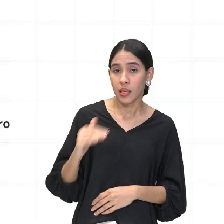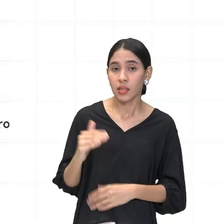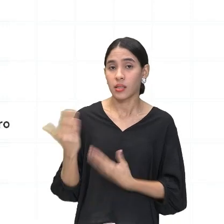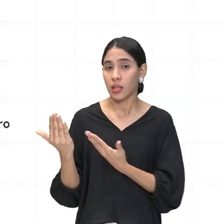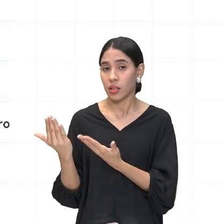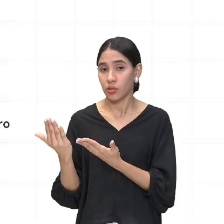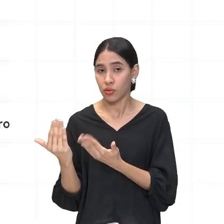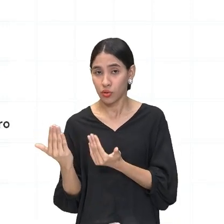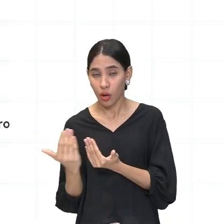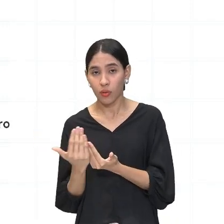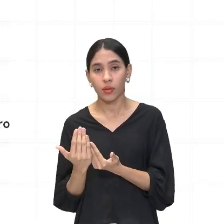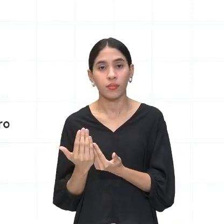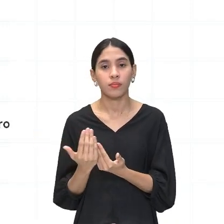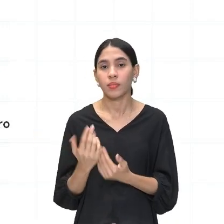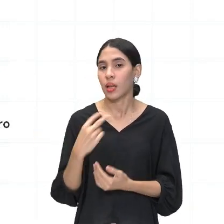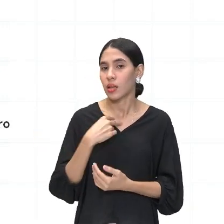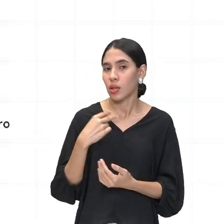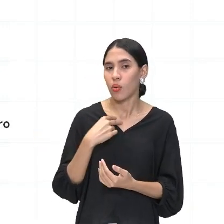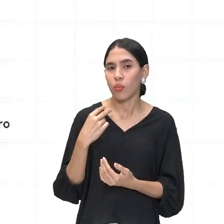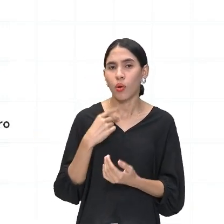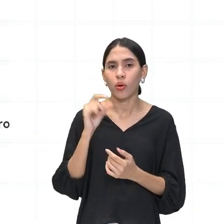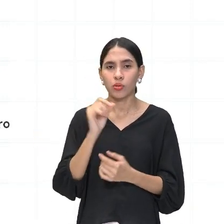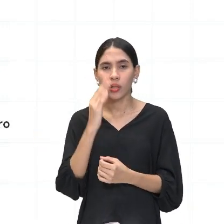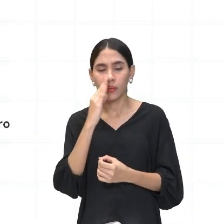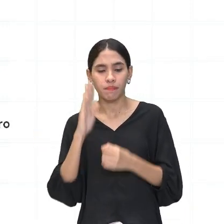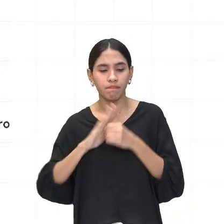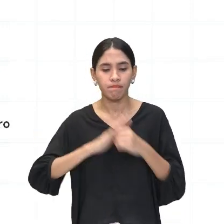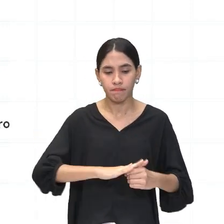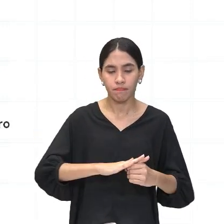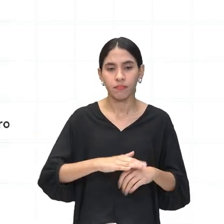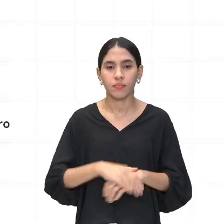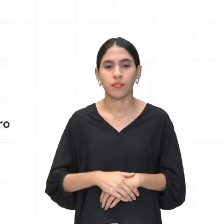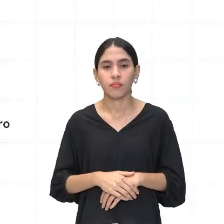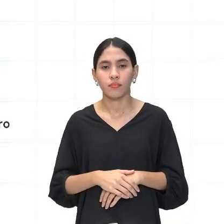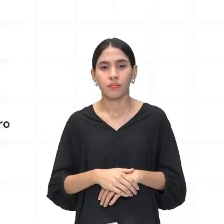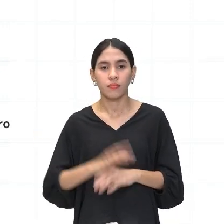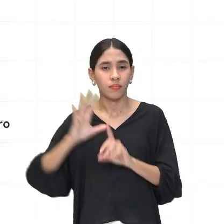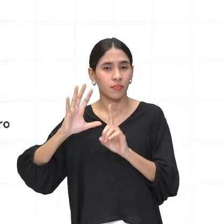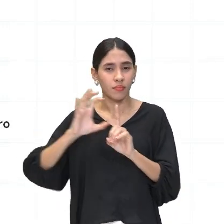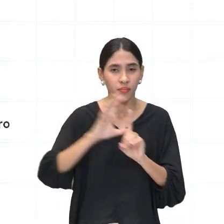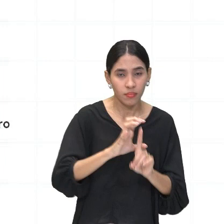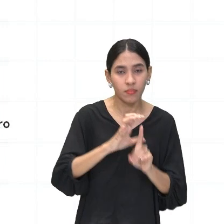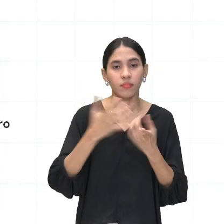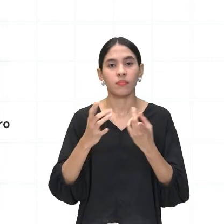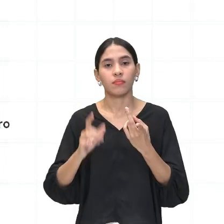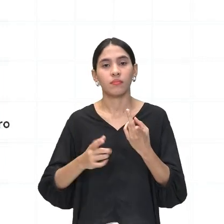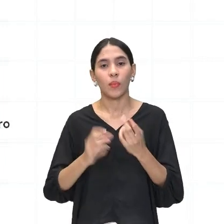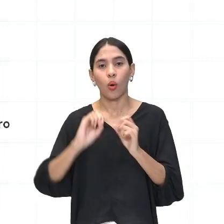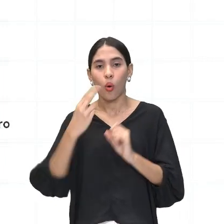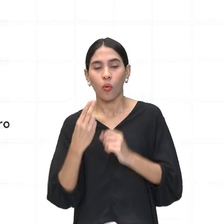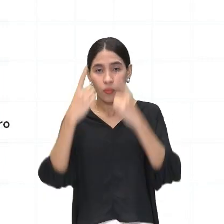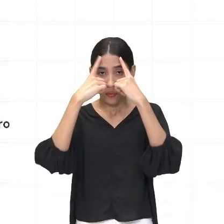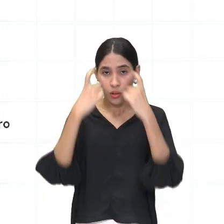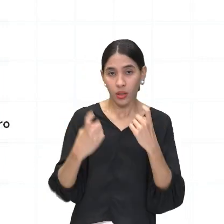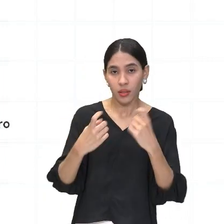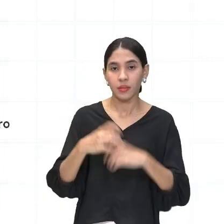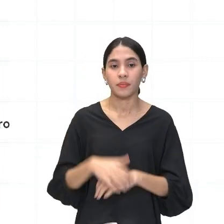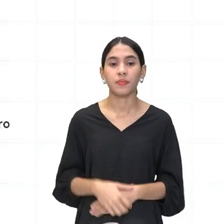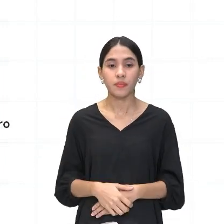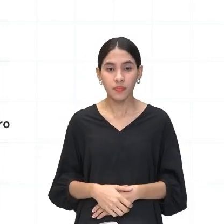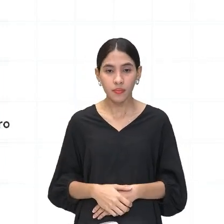será objeto de qualquer forma de negligência, discriminação, exploração ou violência, né? E